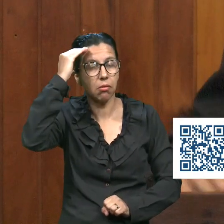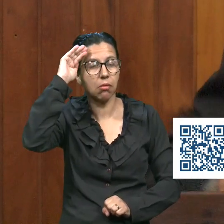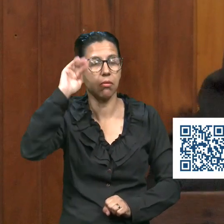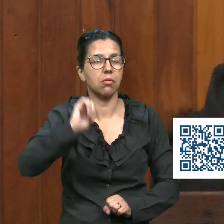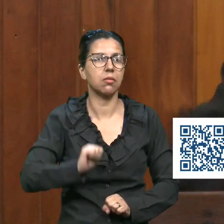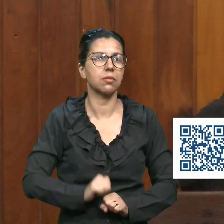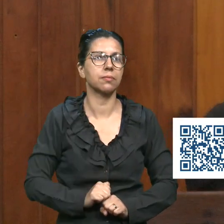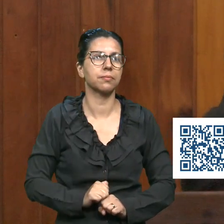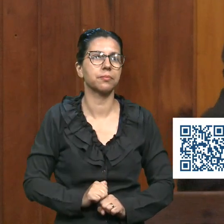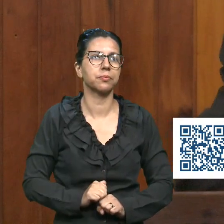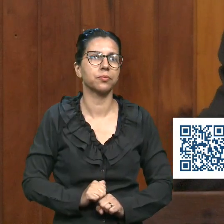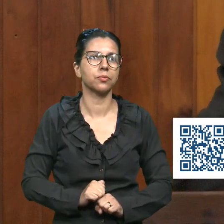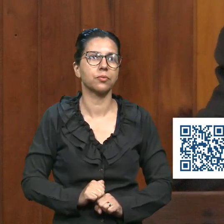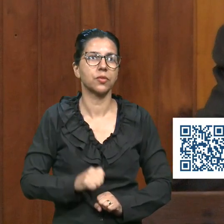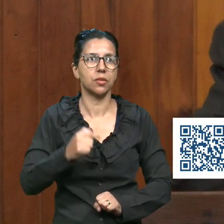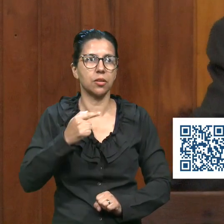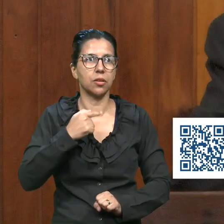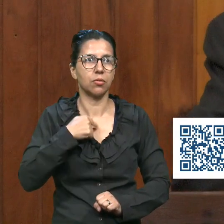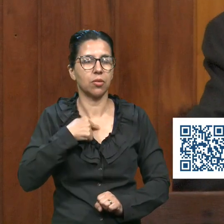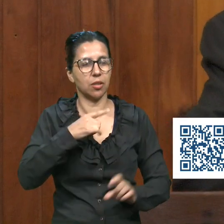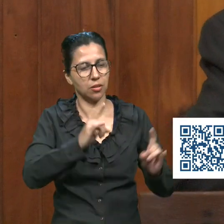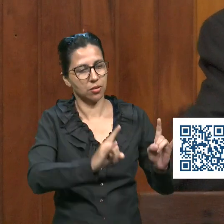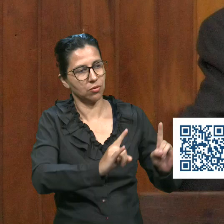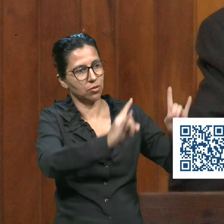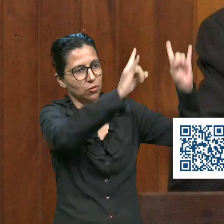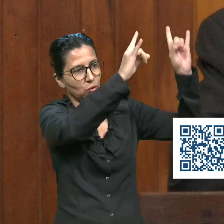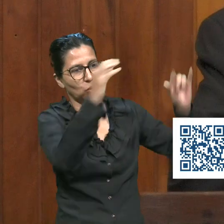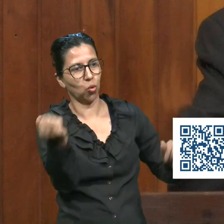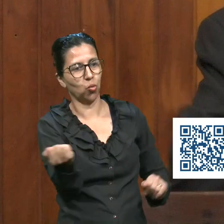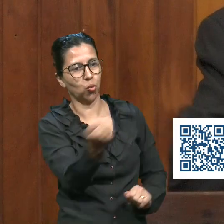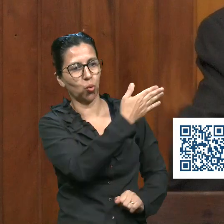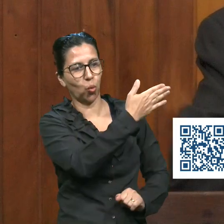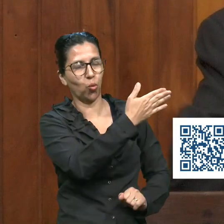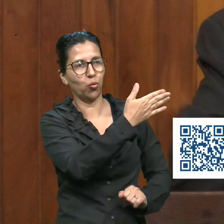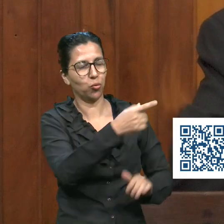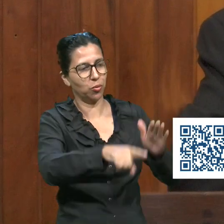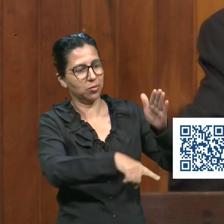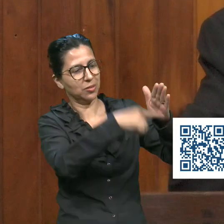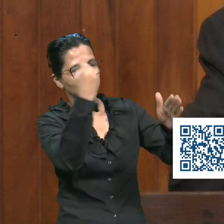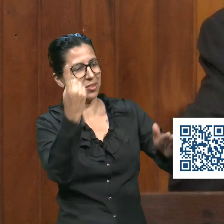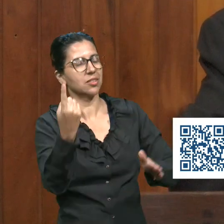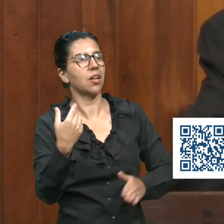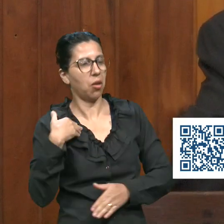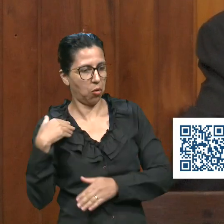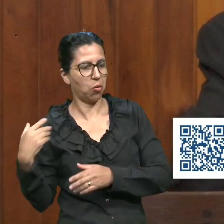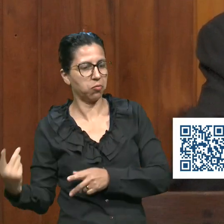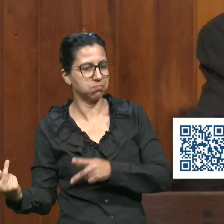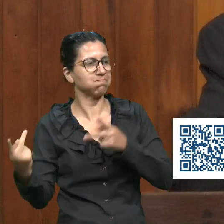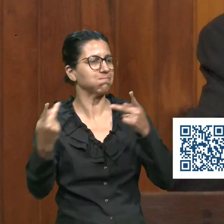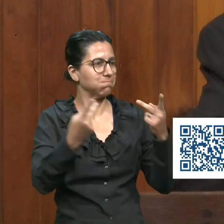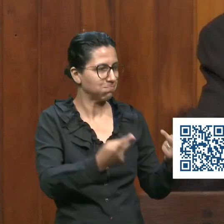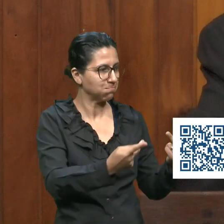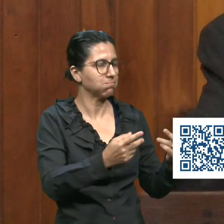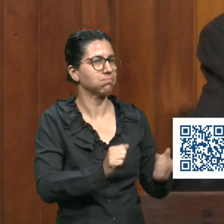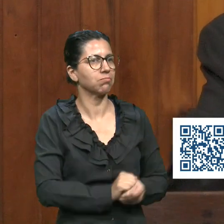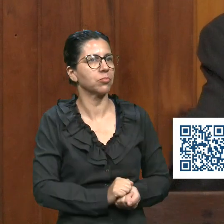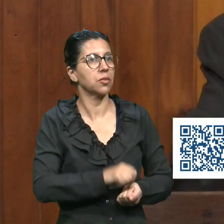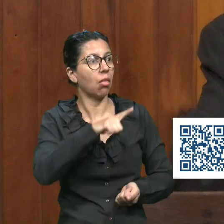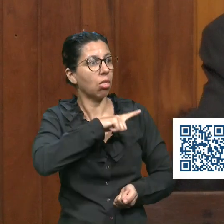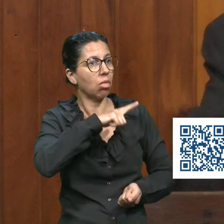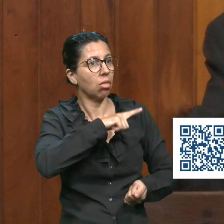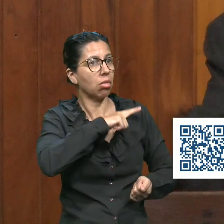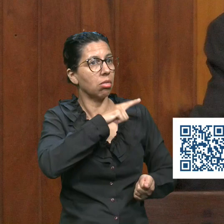entende. Eu estava lá na inauguração do CDHU, me lembro perfeitamente disto. Lá nós temos vários